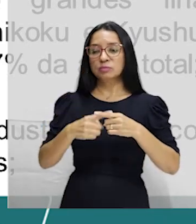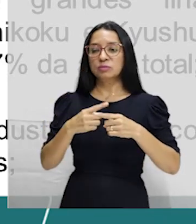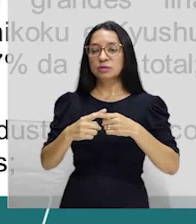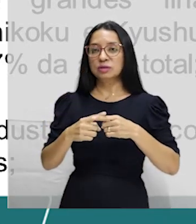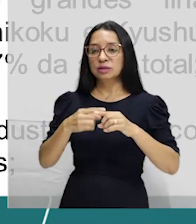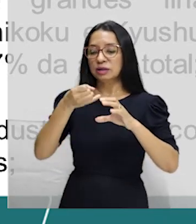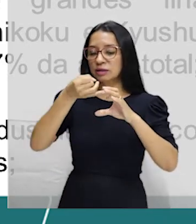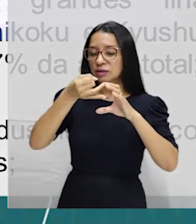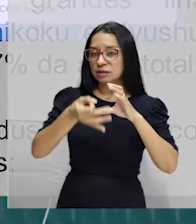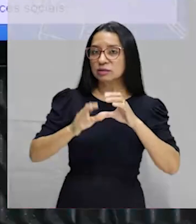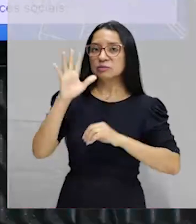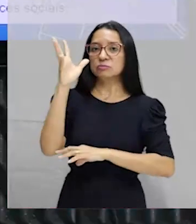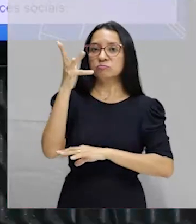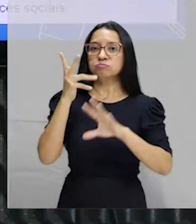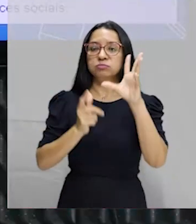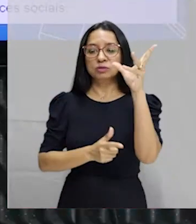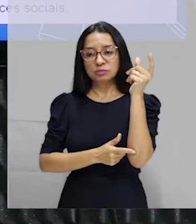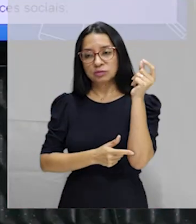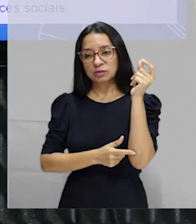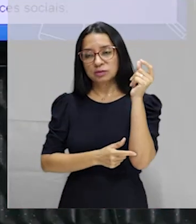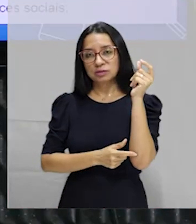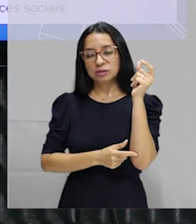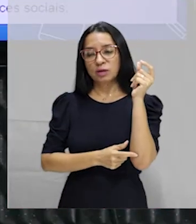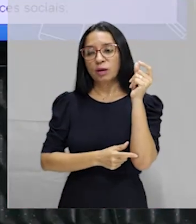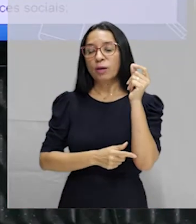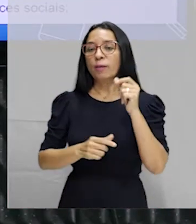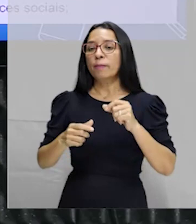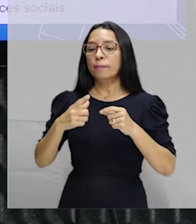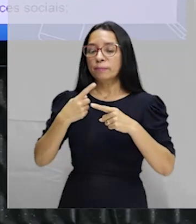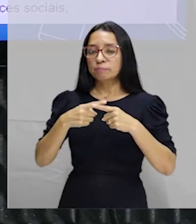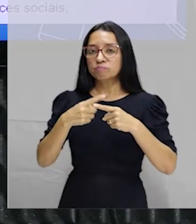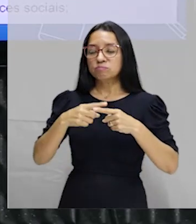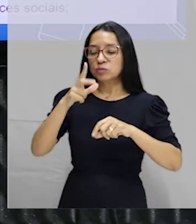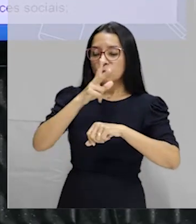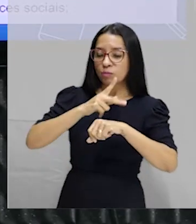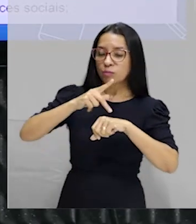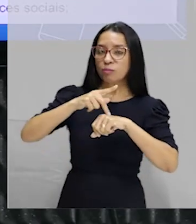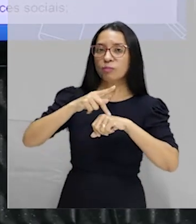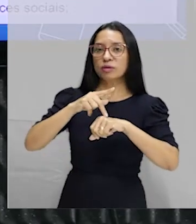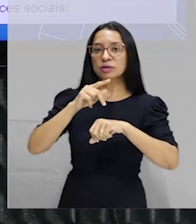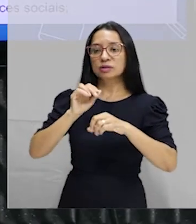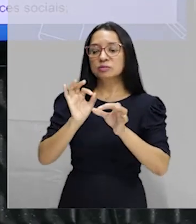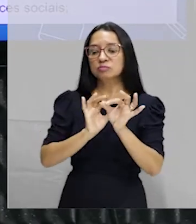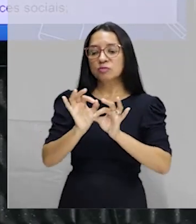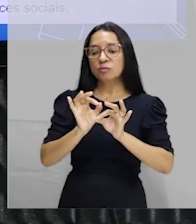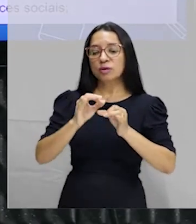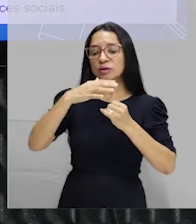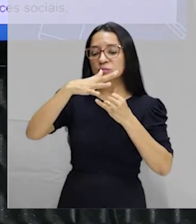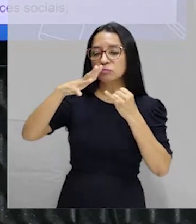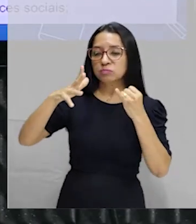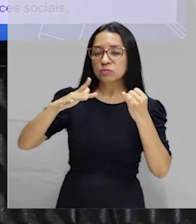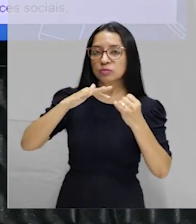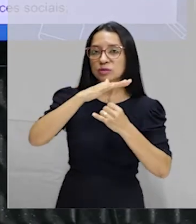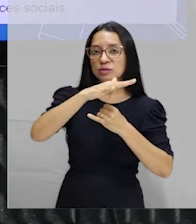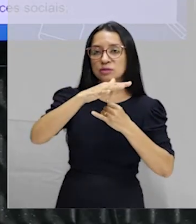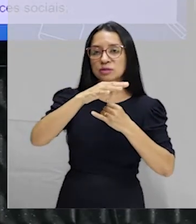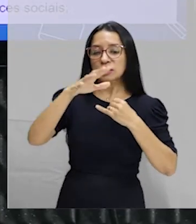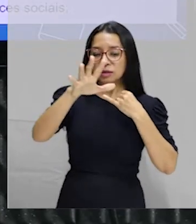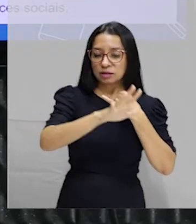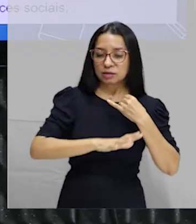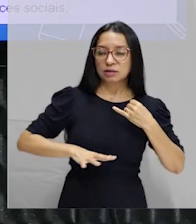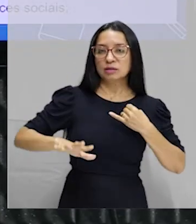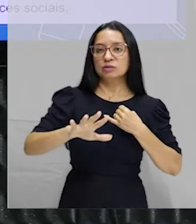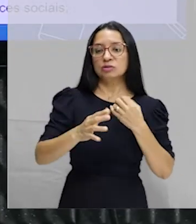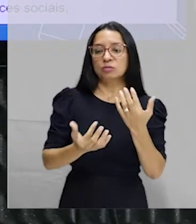características naturais. O Japão, galera, é um país formado por ilhas, tá? Ele está situado em uma região chamada de Círculo de Fogo, tá certo? Uma região de